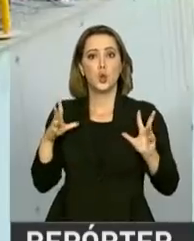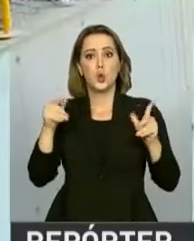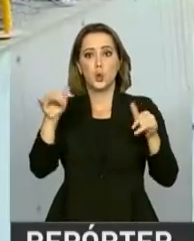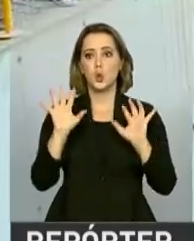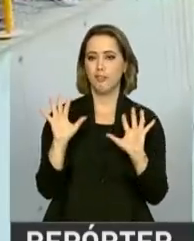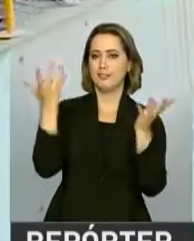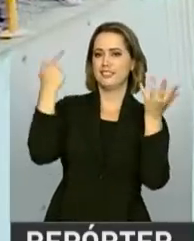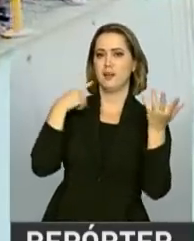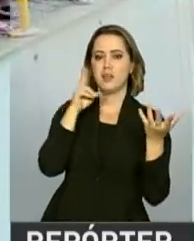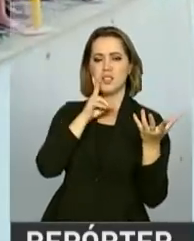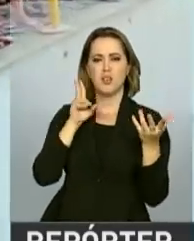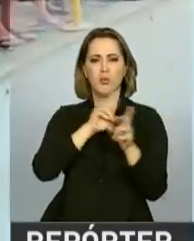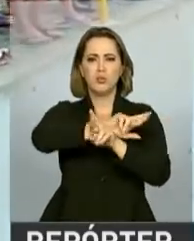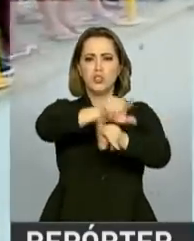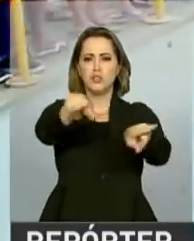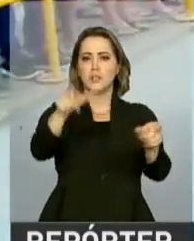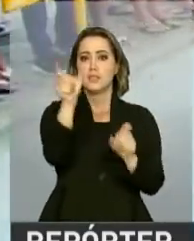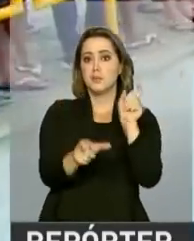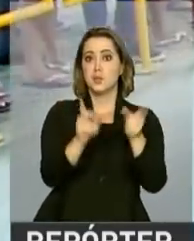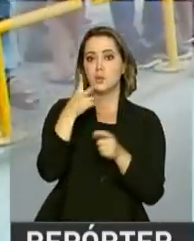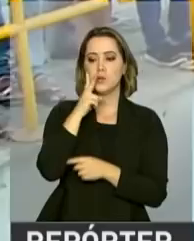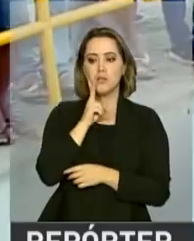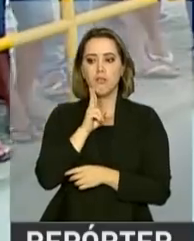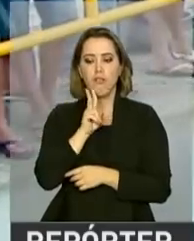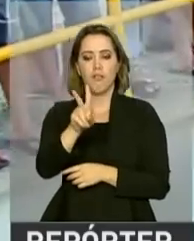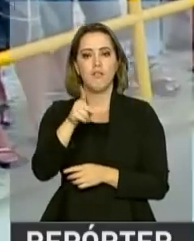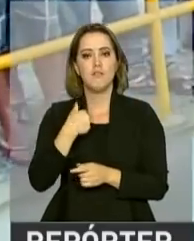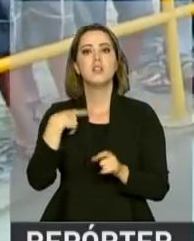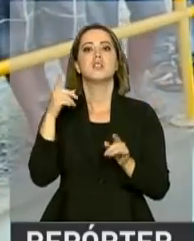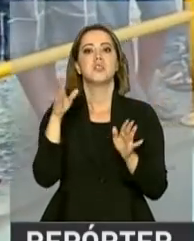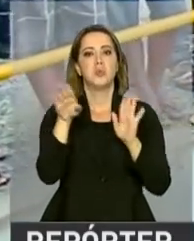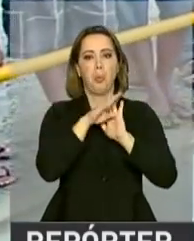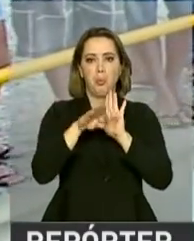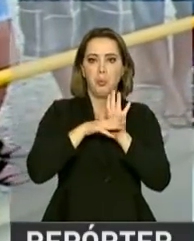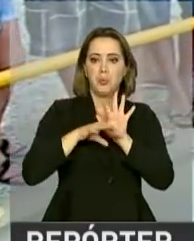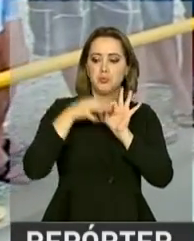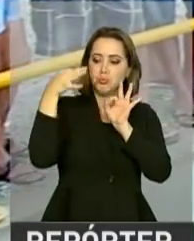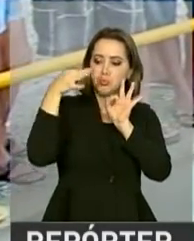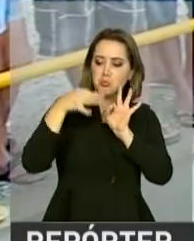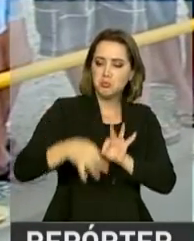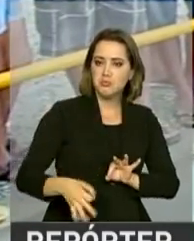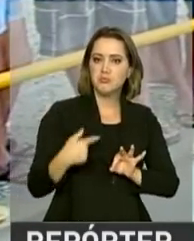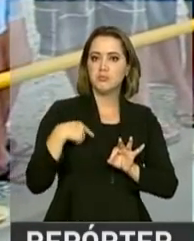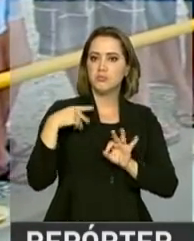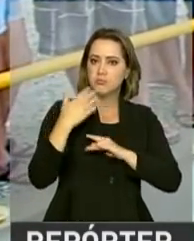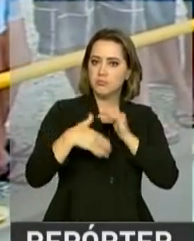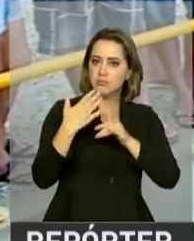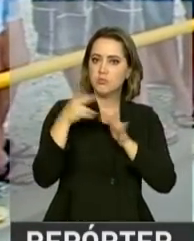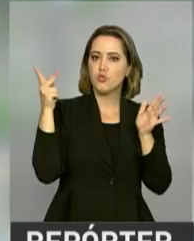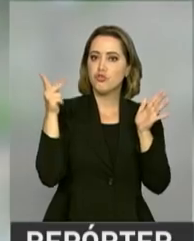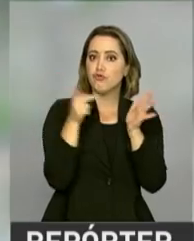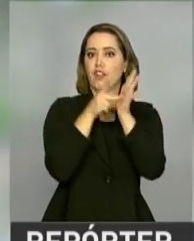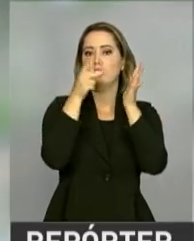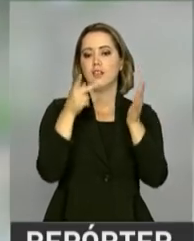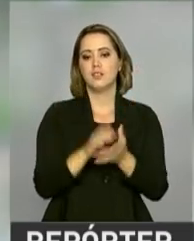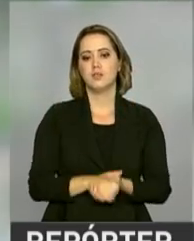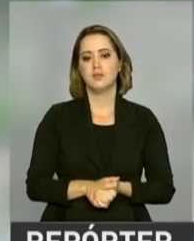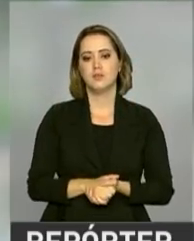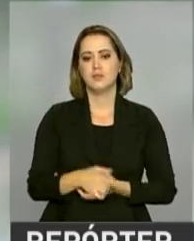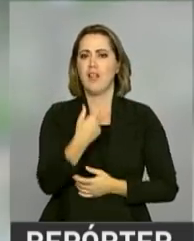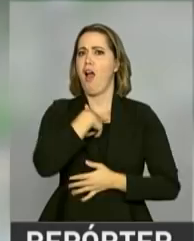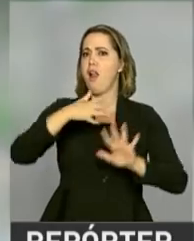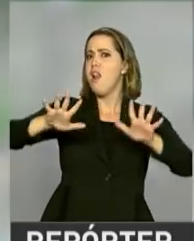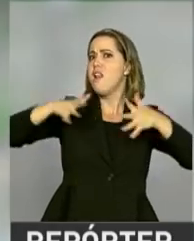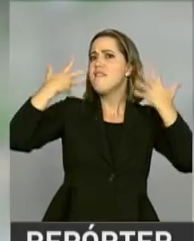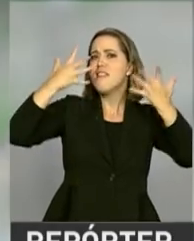Muita gente veio conferir de perto se o projeto de integração está mesmo se tornando uma realidade. Ave, mas isso é uma